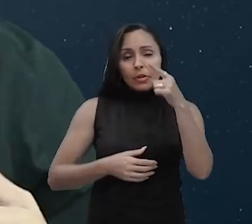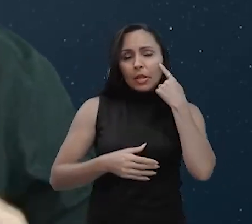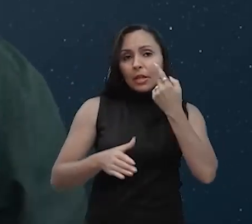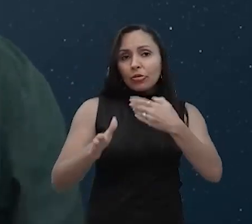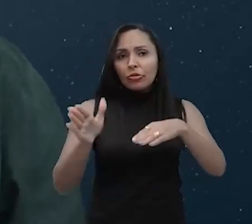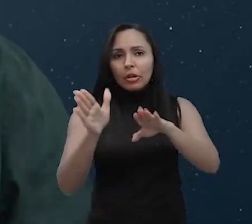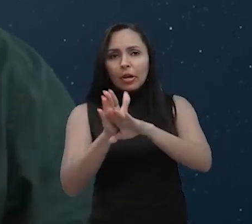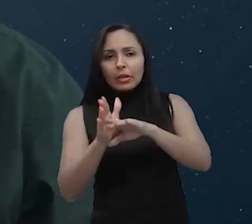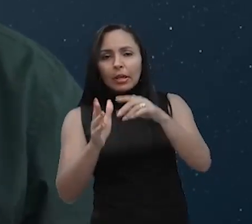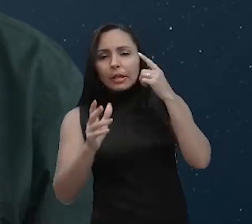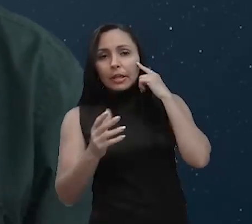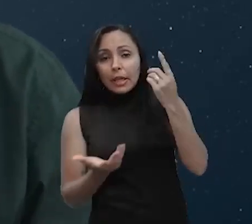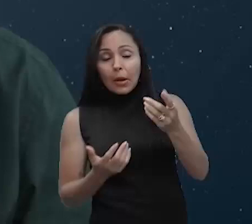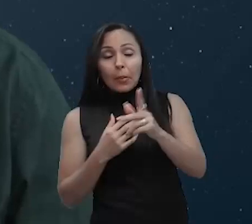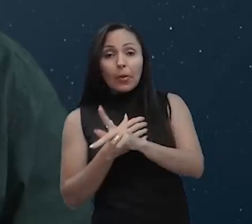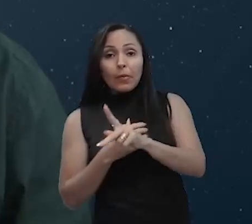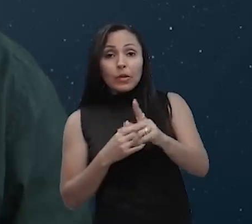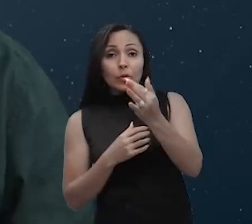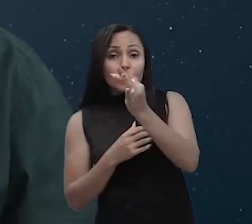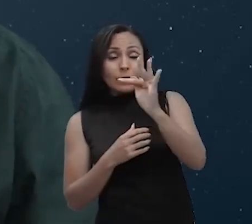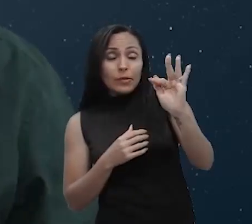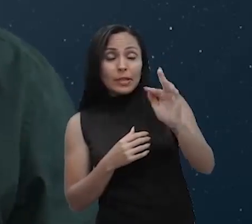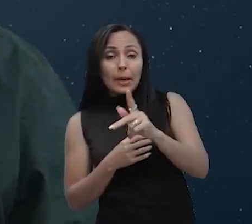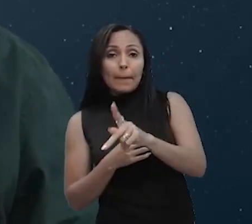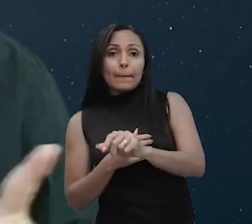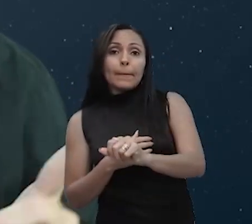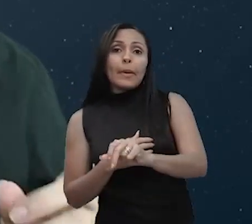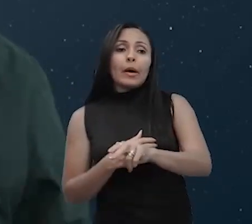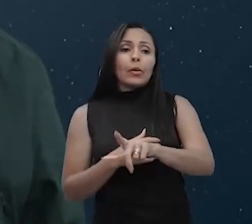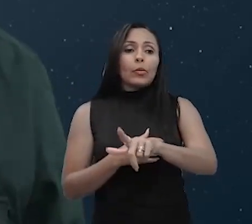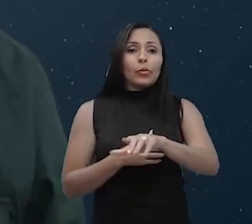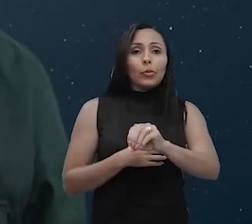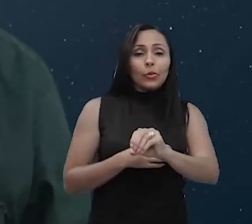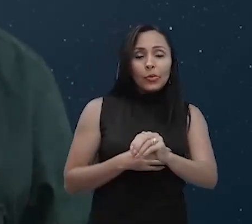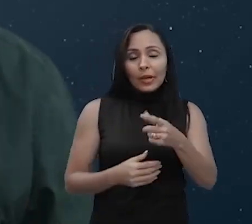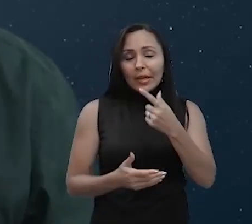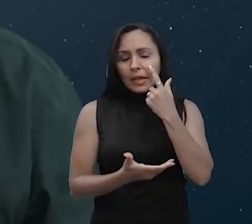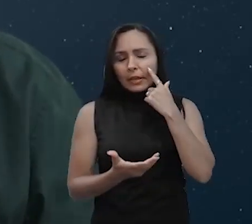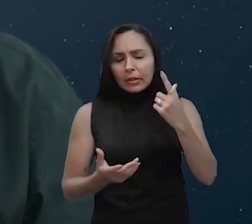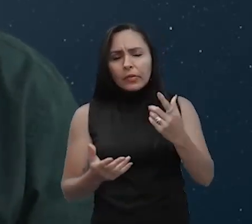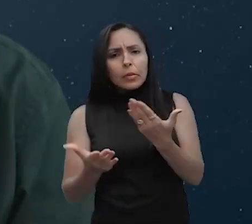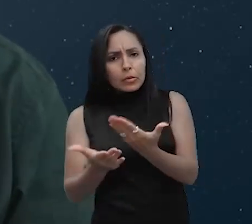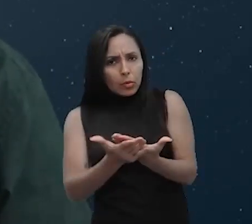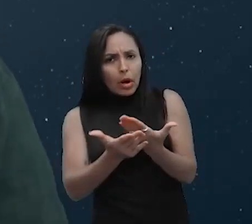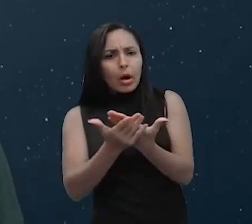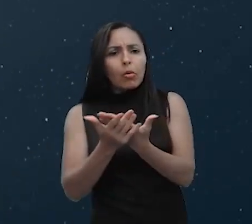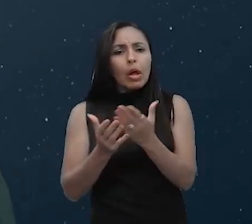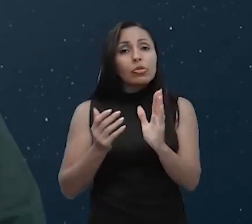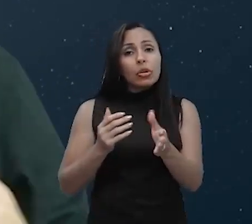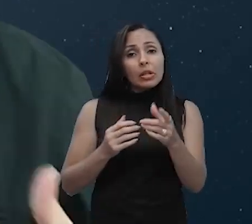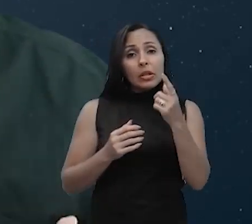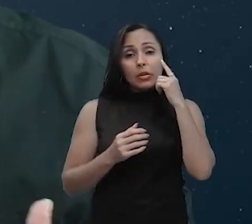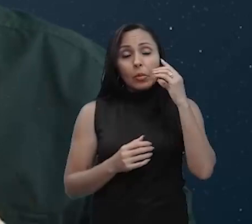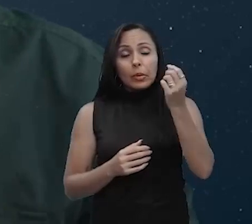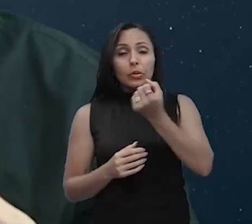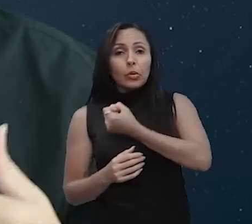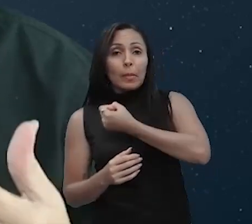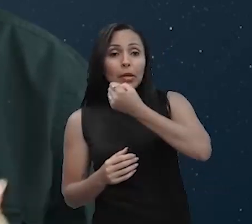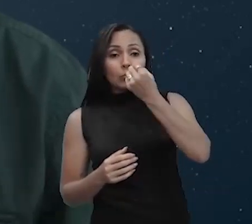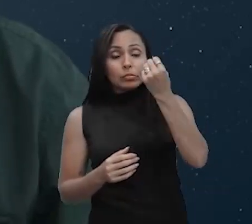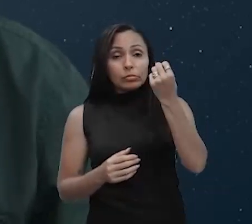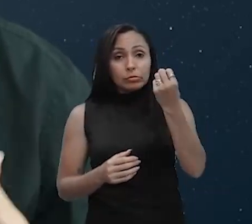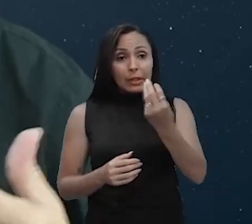eu me chamo Paulo Vieira, sou teu professor de física e já tivemos uma aula, nossa aula de número 13, onde eu expliquei